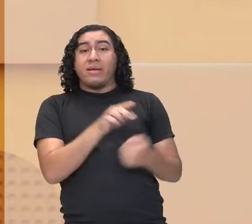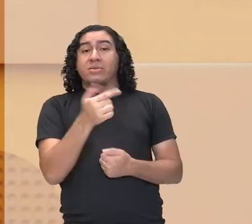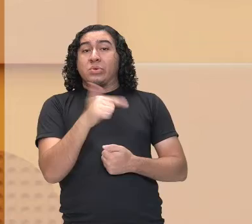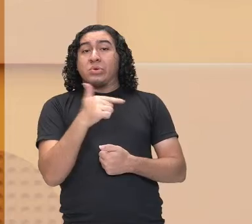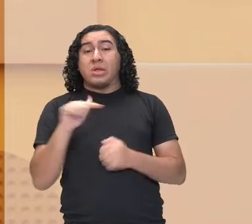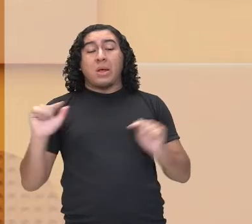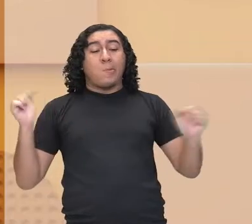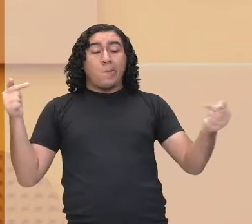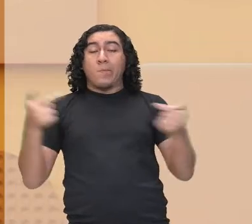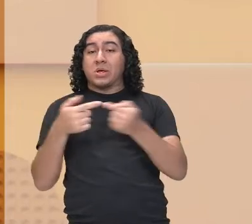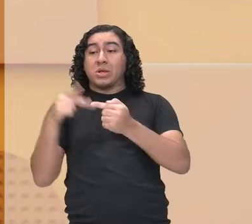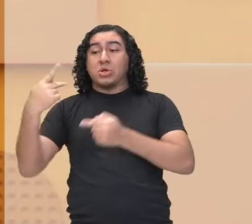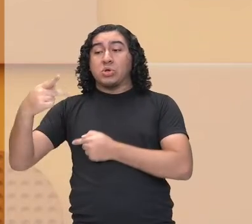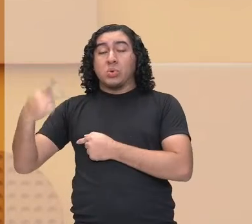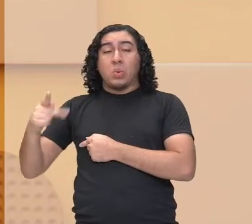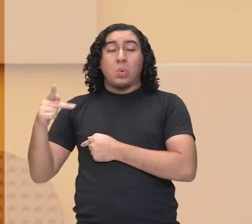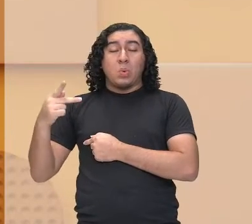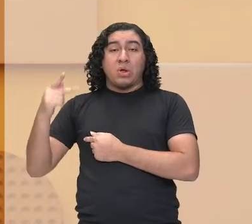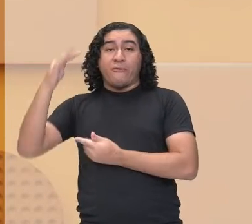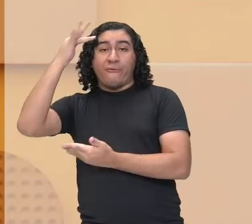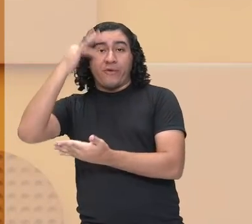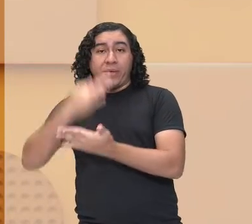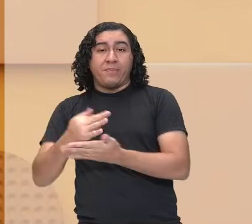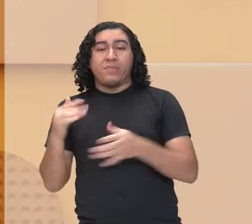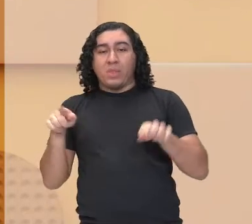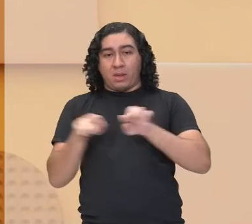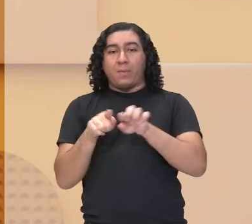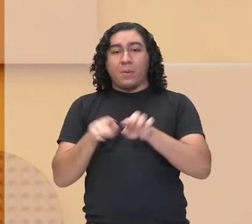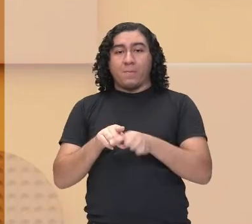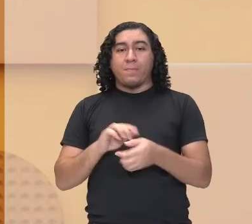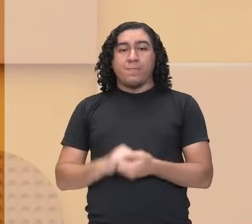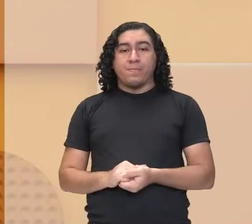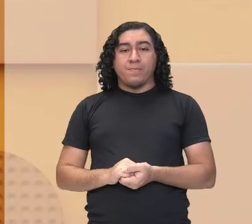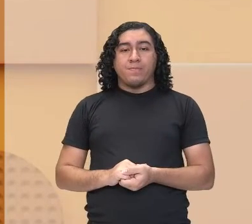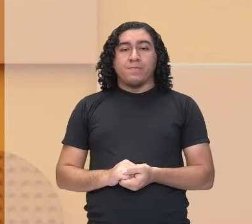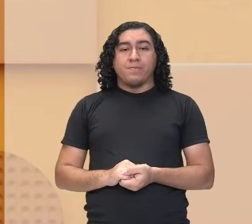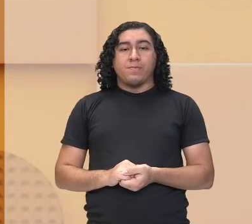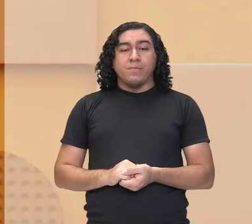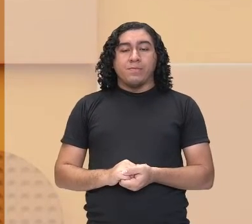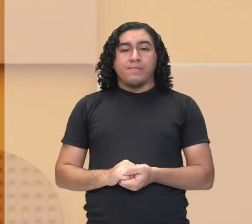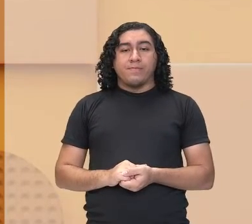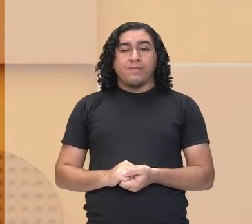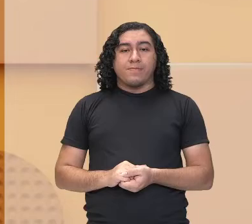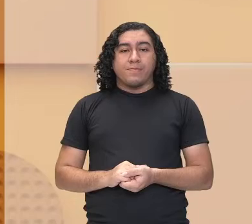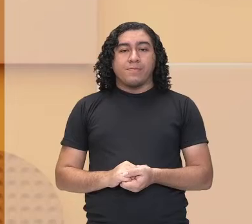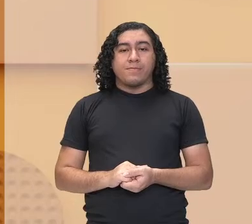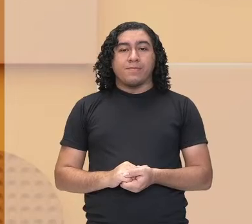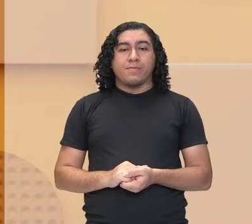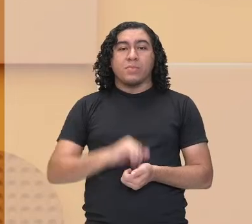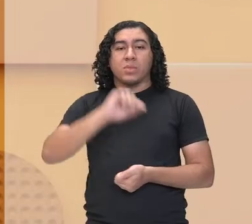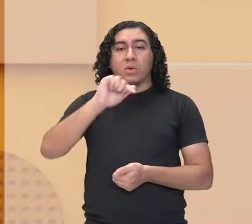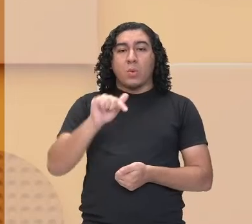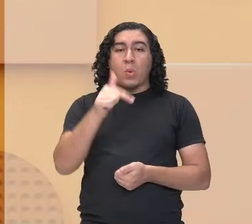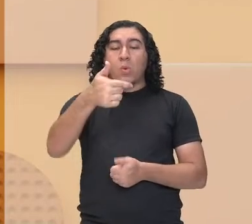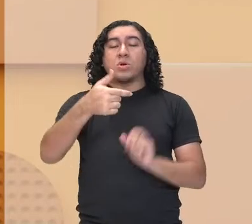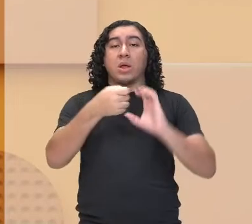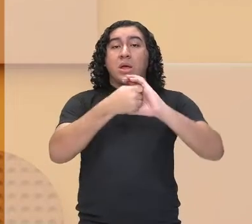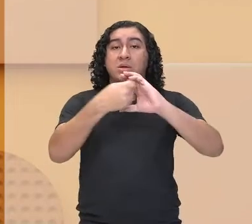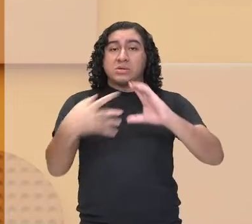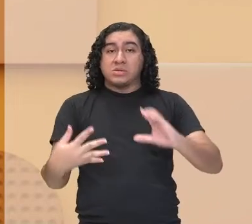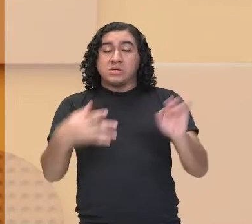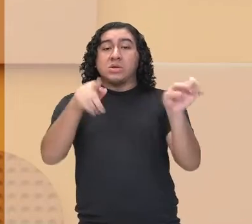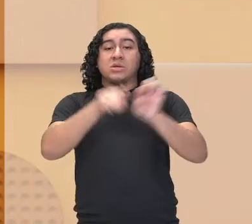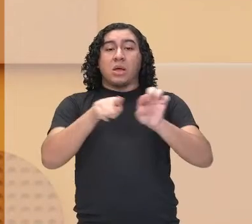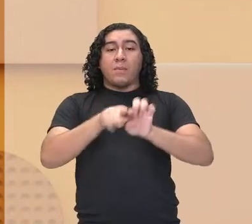seus sistemas de crença também. Outra característica que vai dar uma vantagem